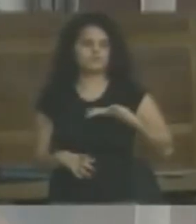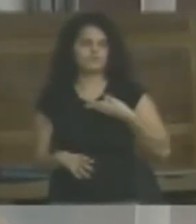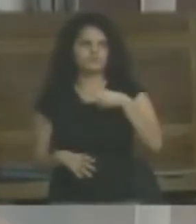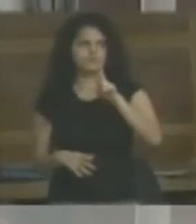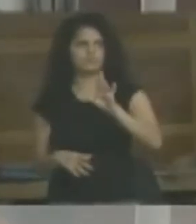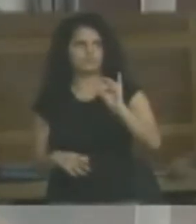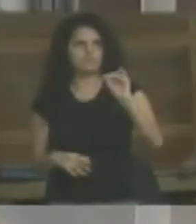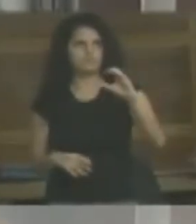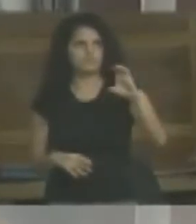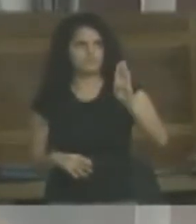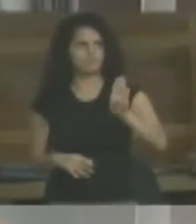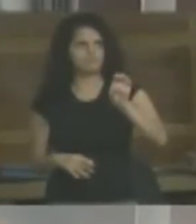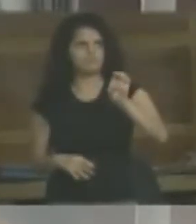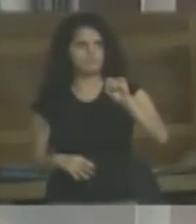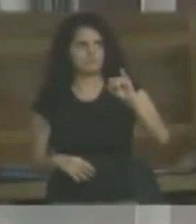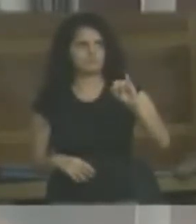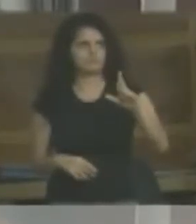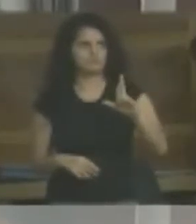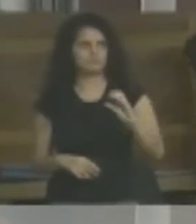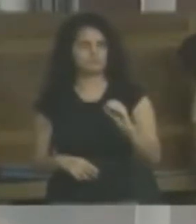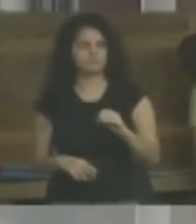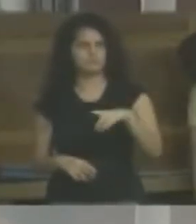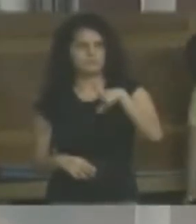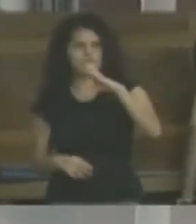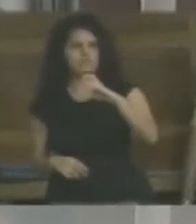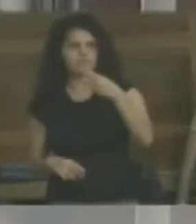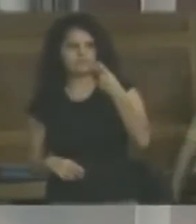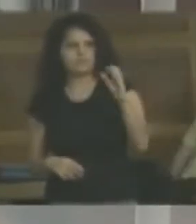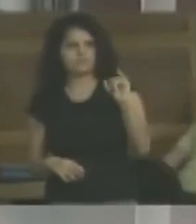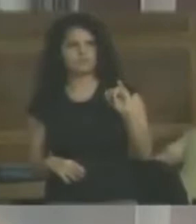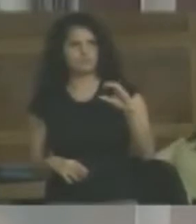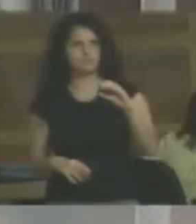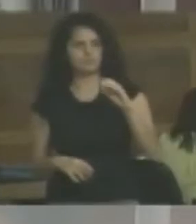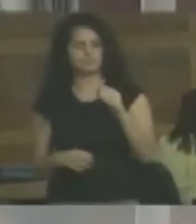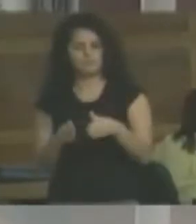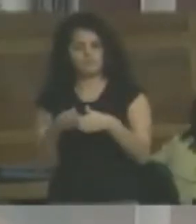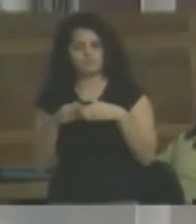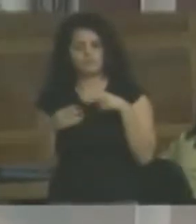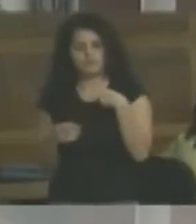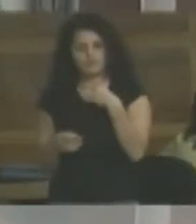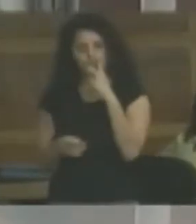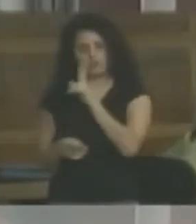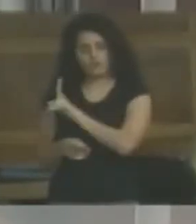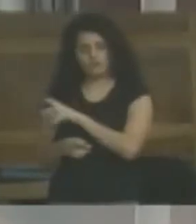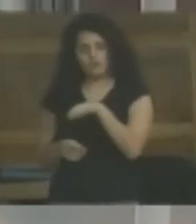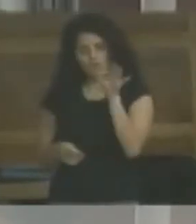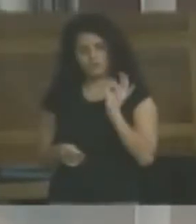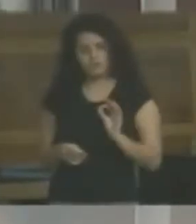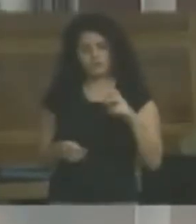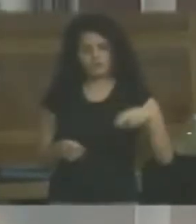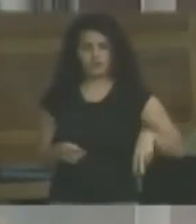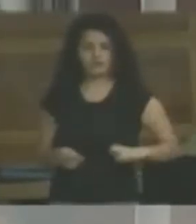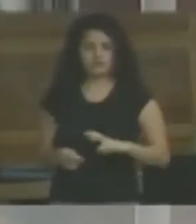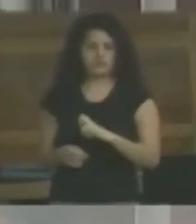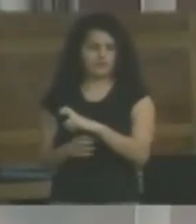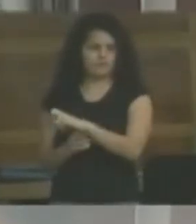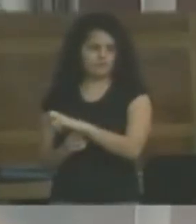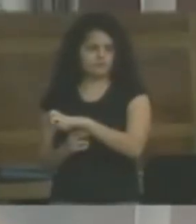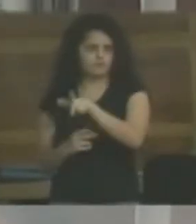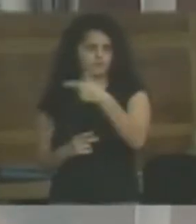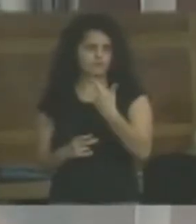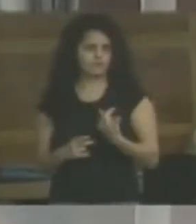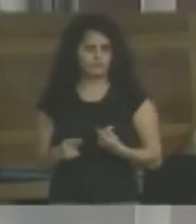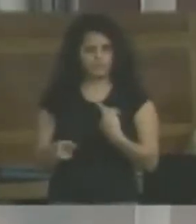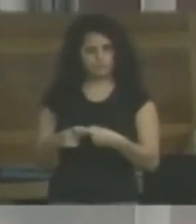Ribeiro, e o Chico do Abel ali me pediu para dar uma olhadinha. E, realmente, aquela escada ali está sem... Não tem o